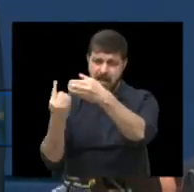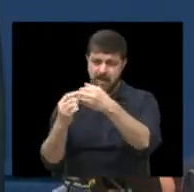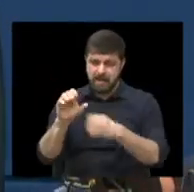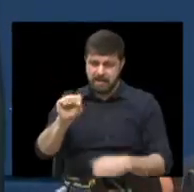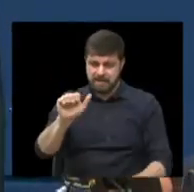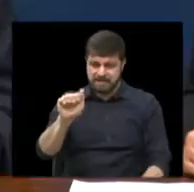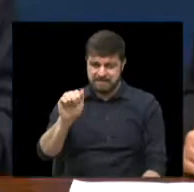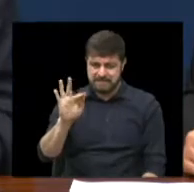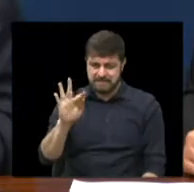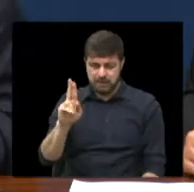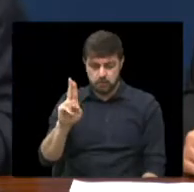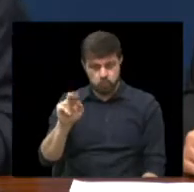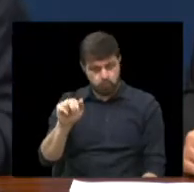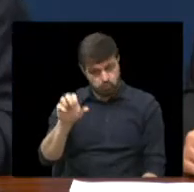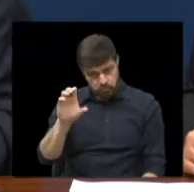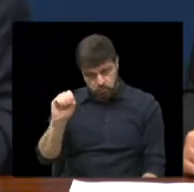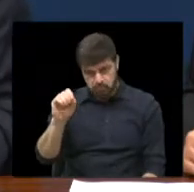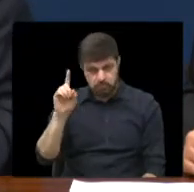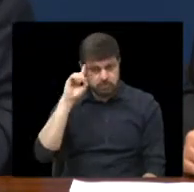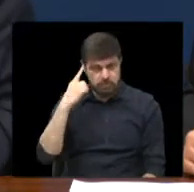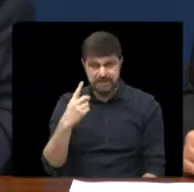junho.